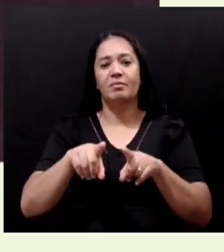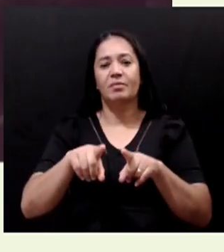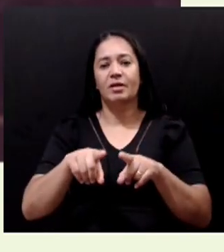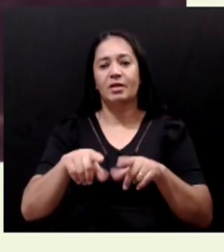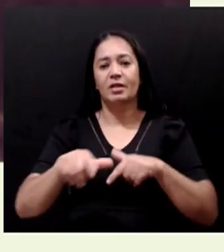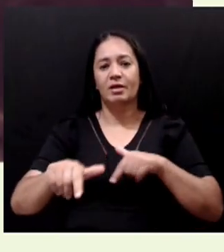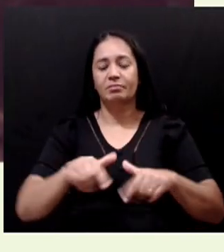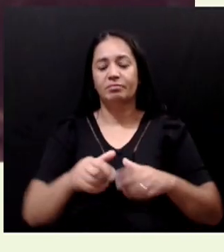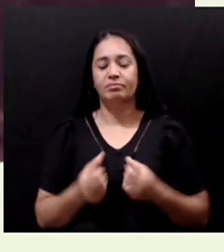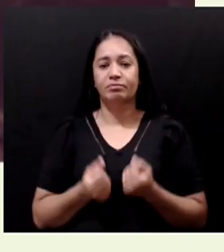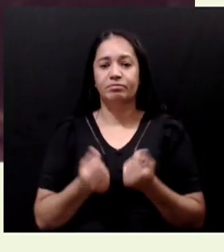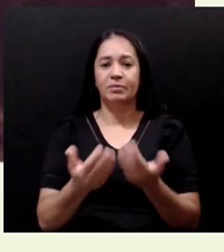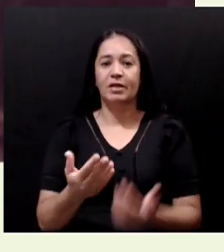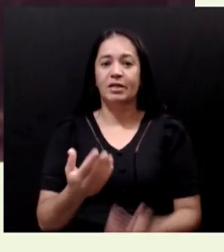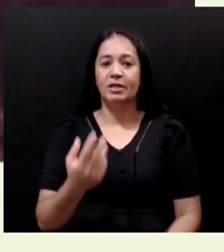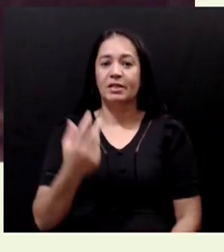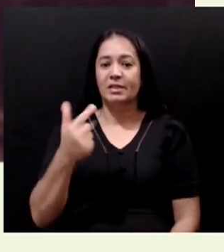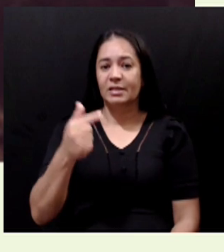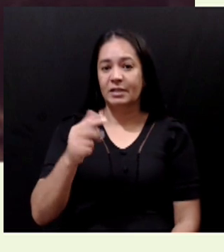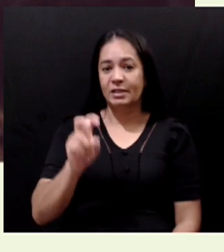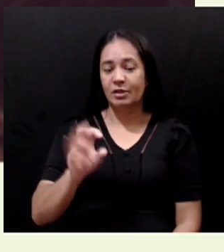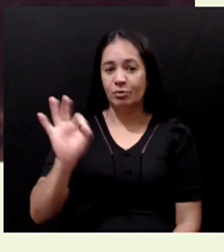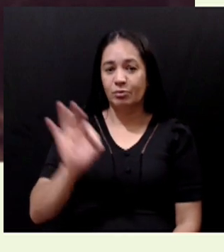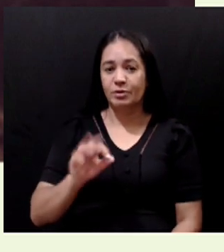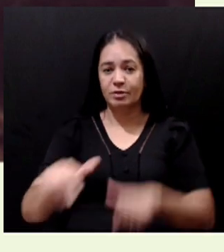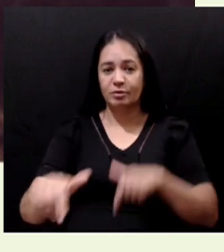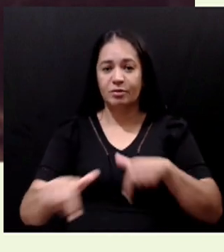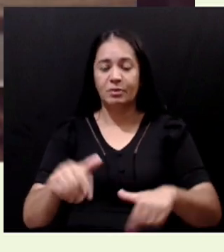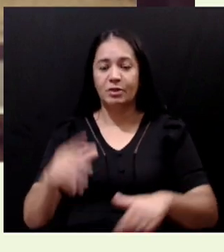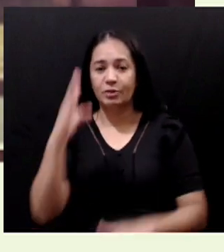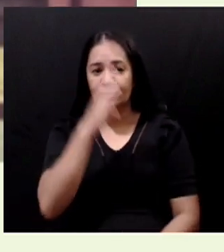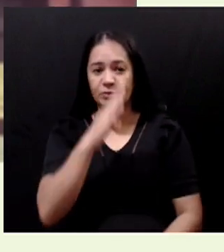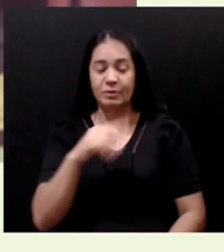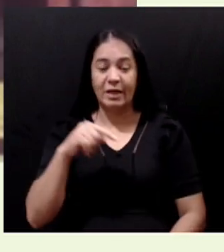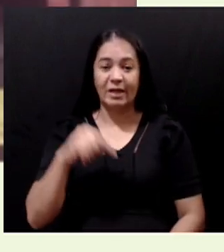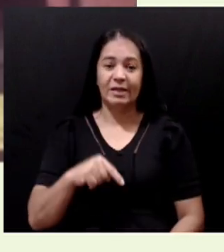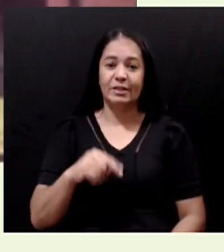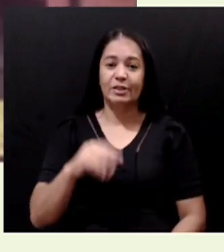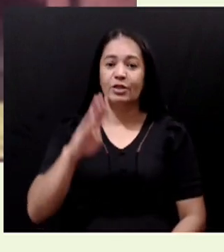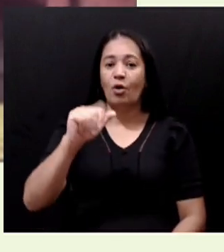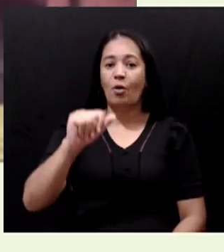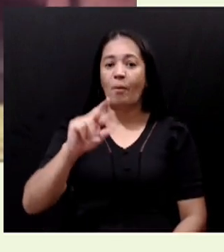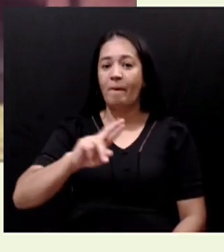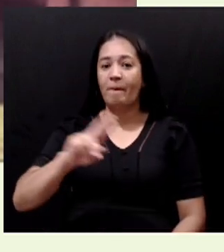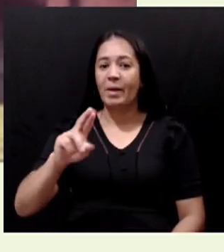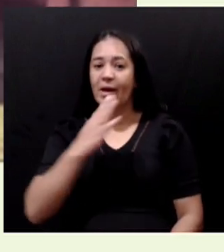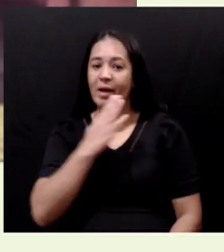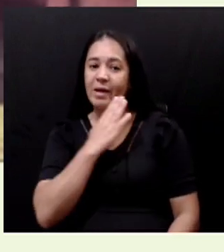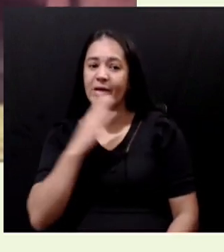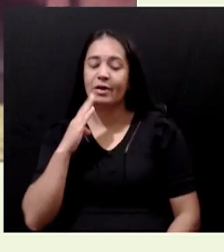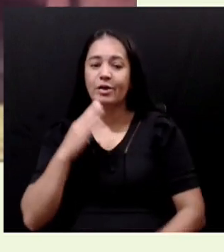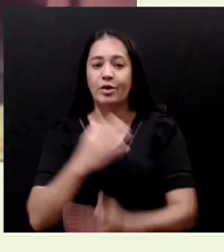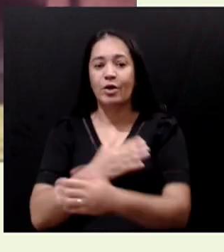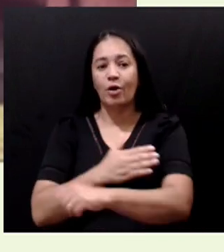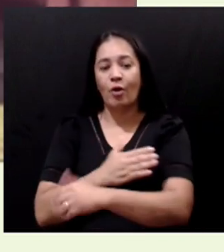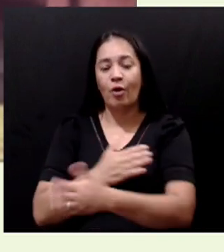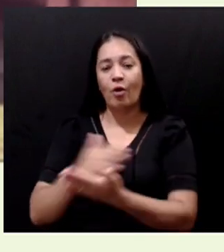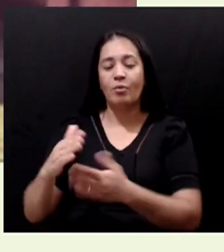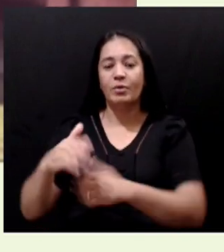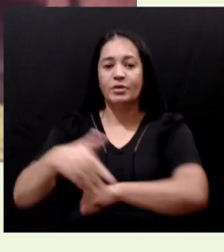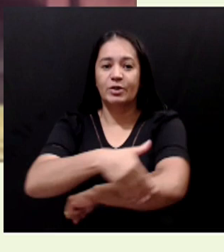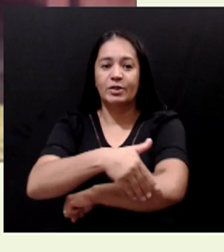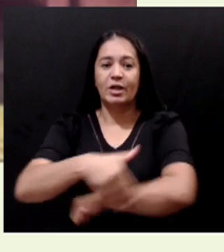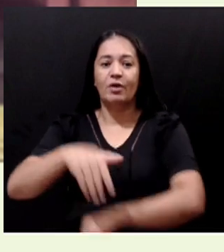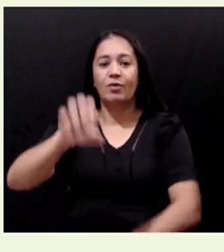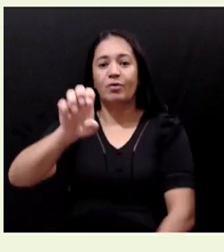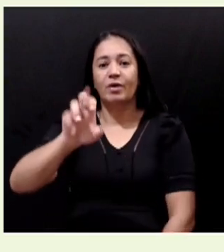de obra no país. Aqui, do bar que começou na esquina da Rua Erasmo Braga, no Jardim Chapadão, tudo